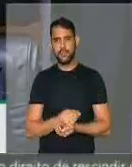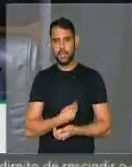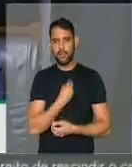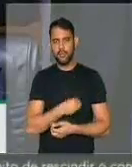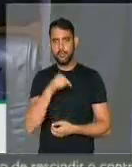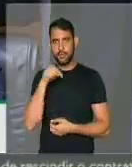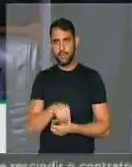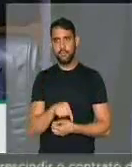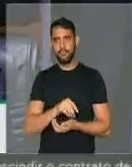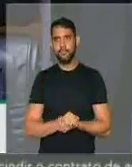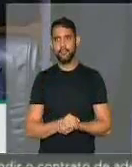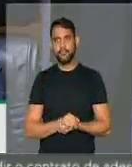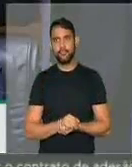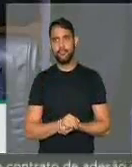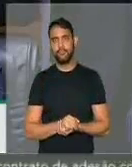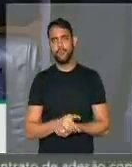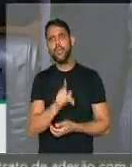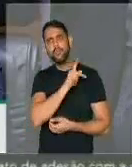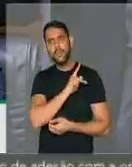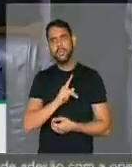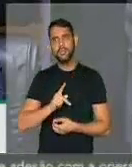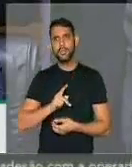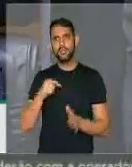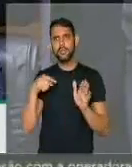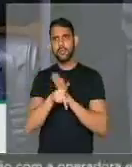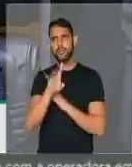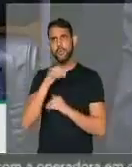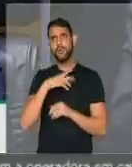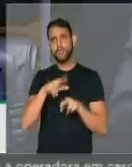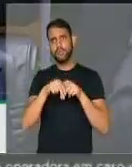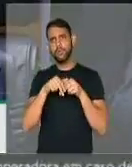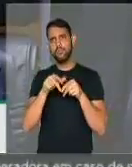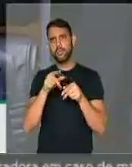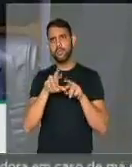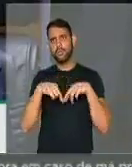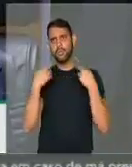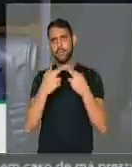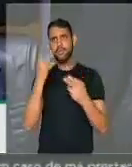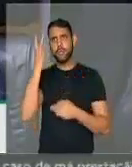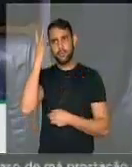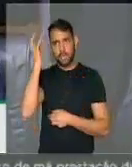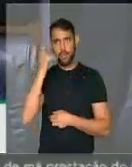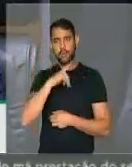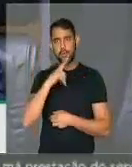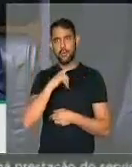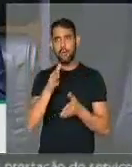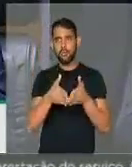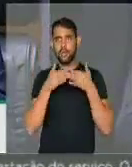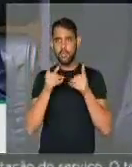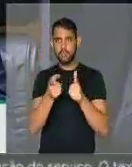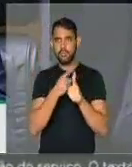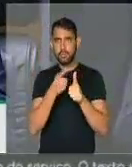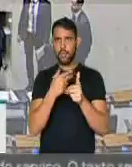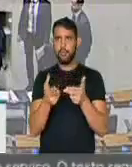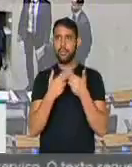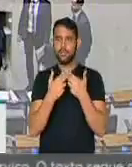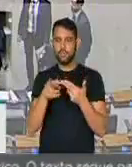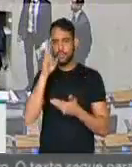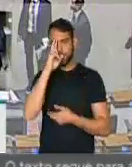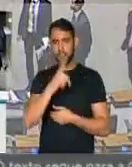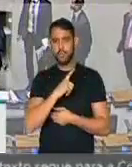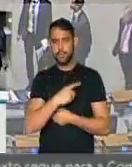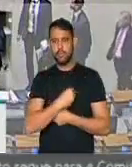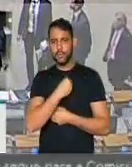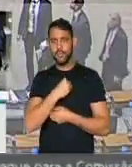Estou aqui. Presidente, questão de ordem é justamente sobre a sessão de amanhã. E aí eu peço primeiro a benevolência de Vossa Excelência,